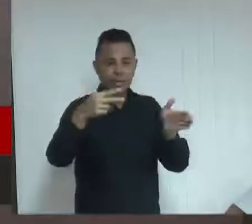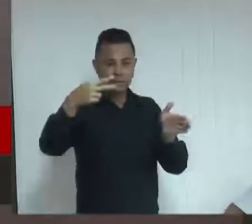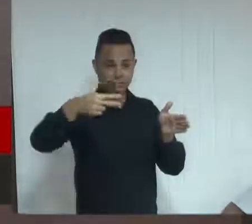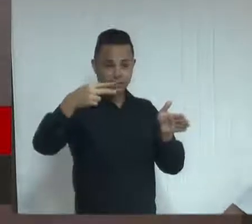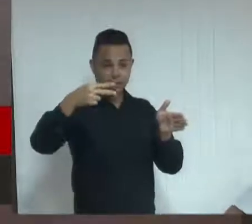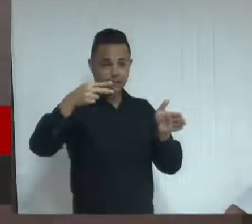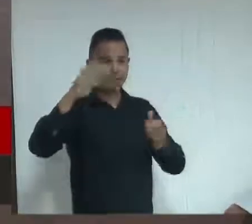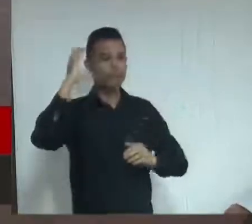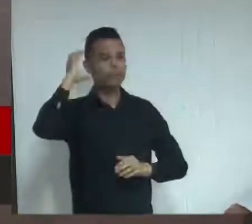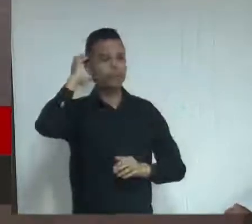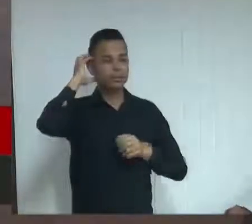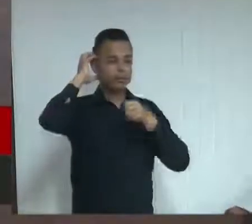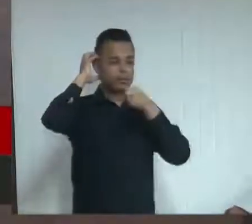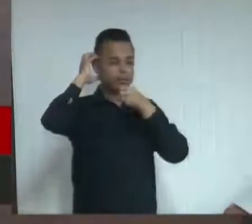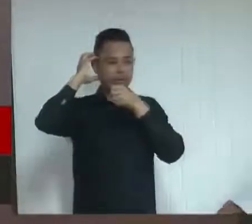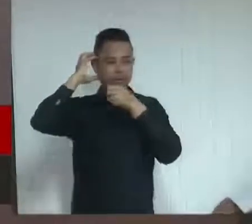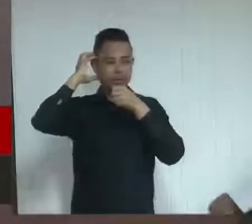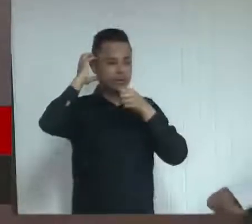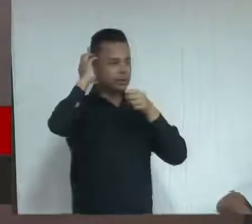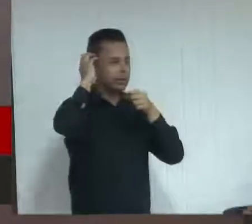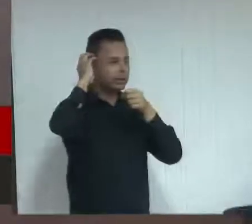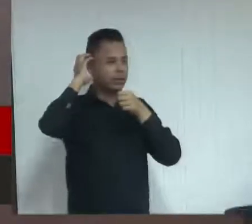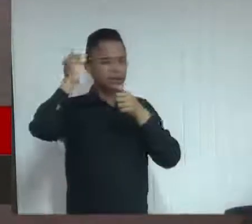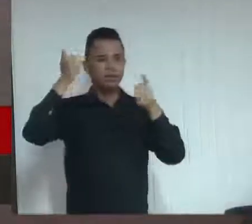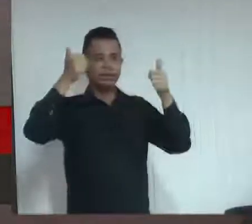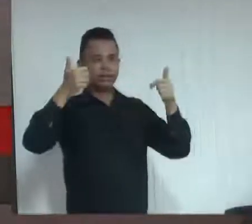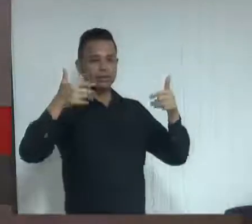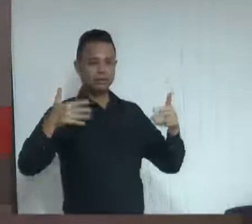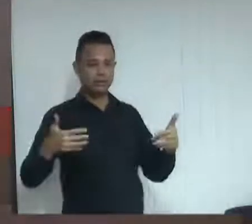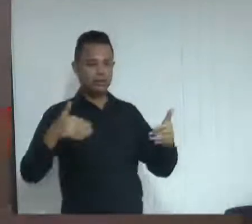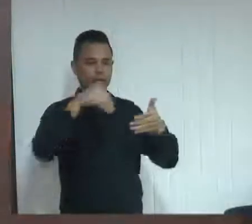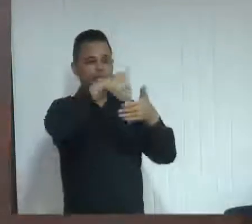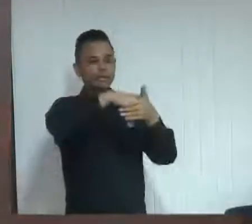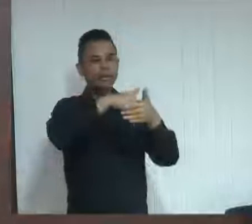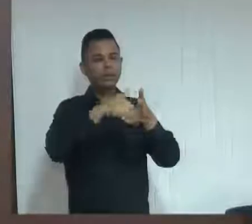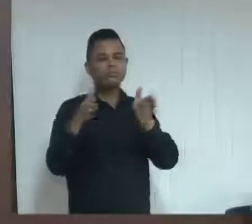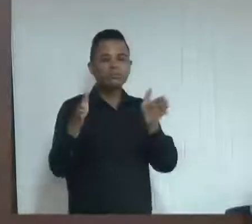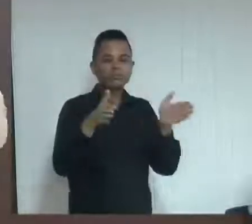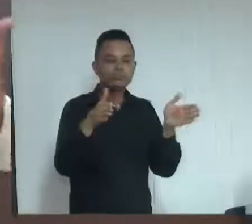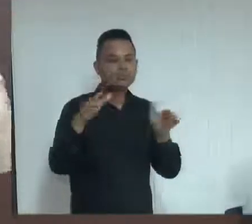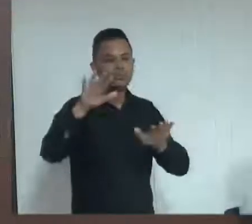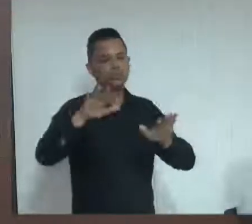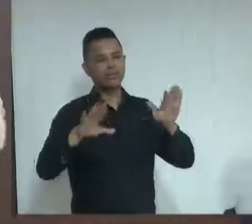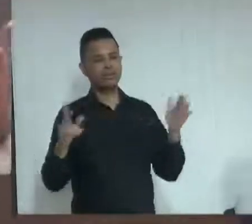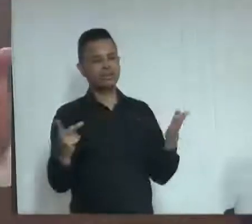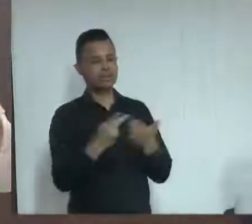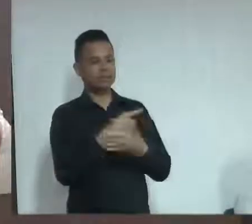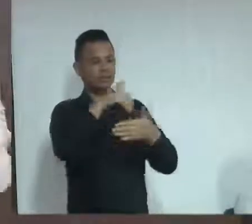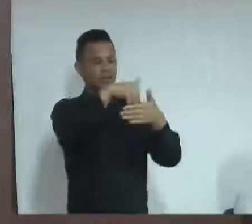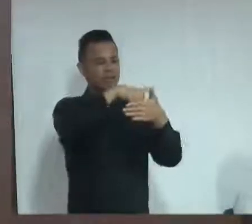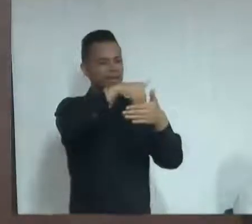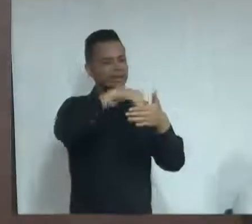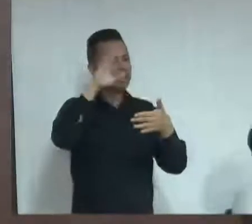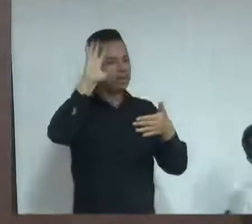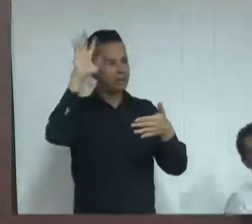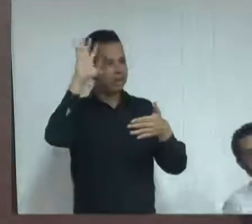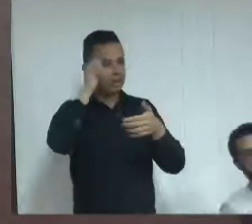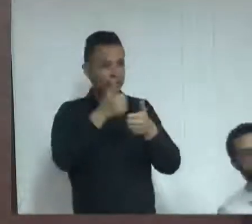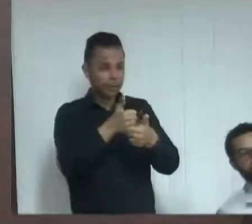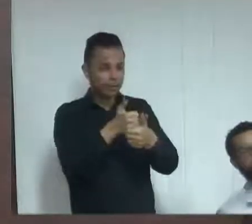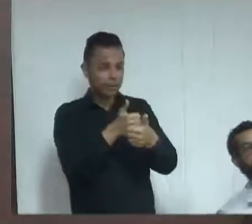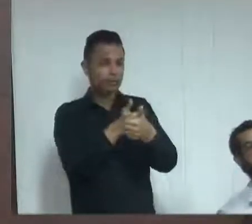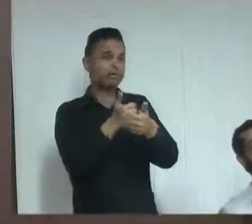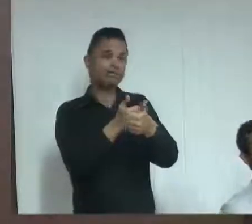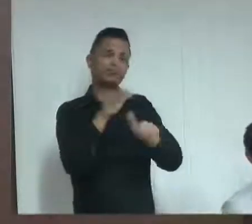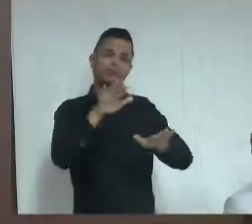na Rádio da Capela, estava explicando por que ele está em segunda votação, porque às vezes a gente faz as votações e imagina que as pessoas estão acompanhando,